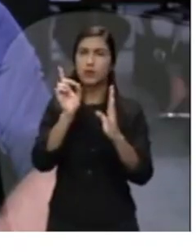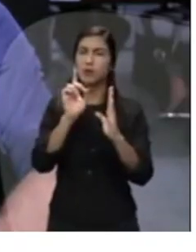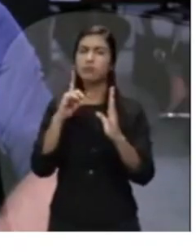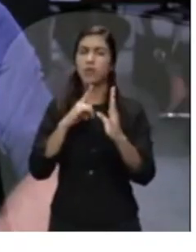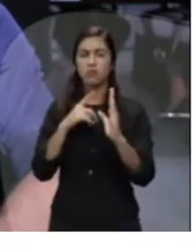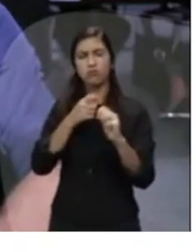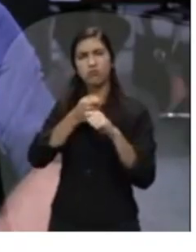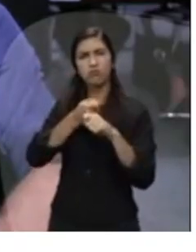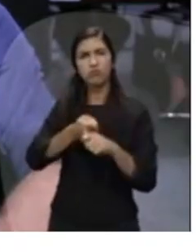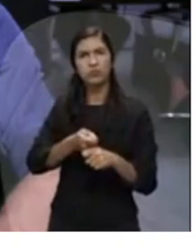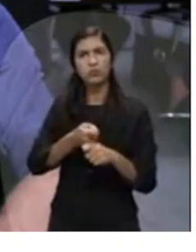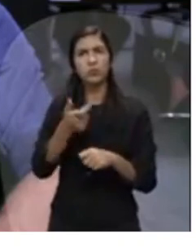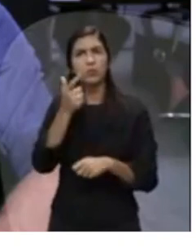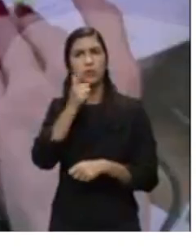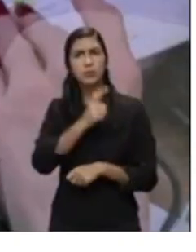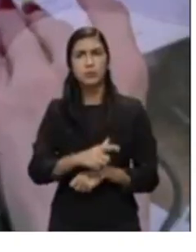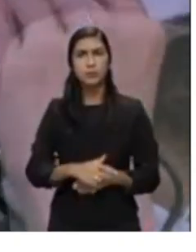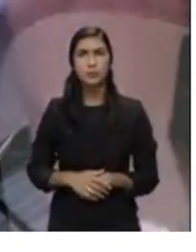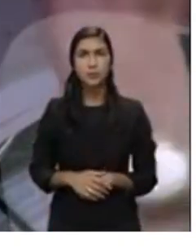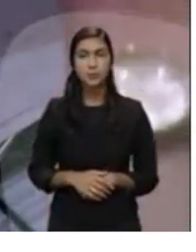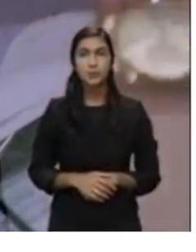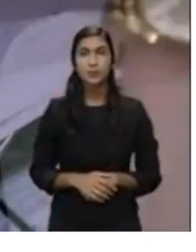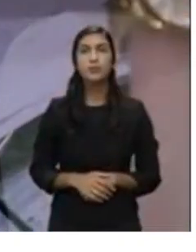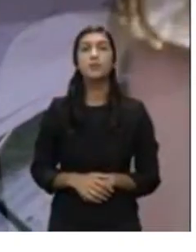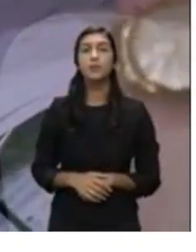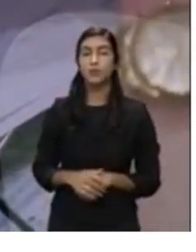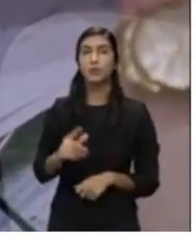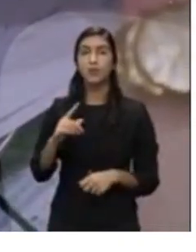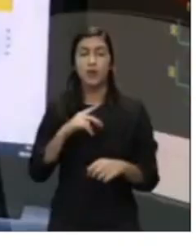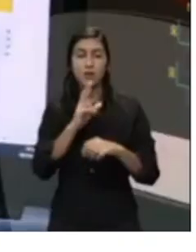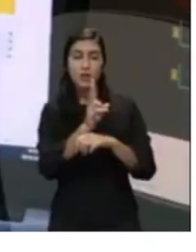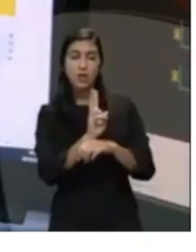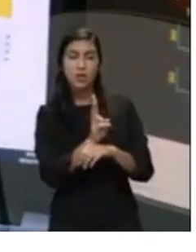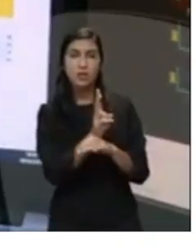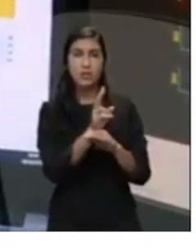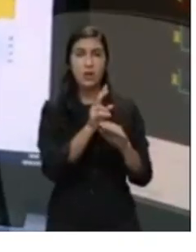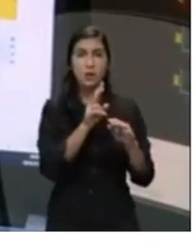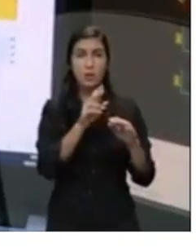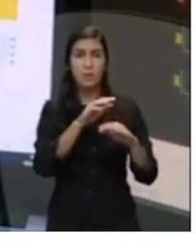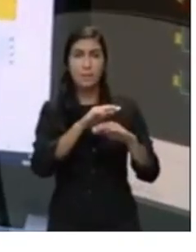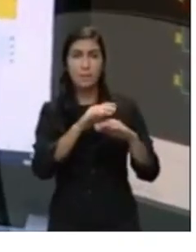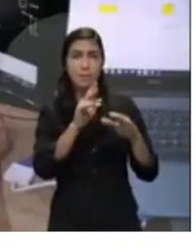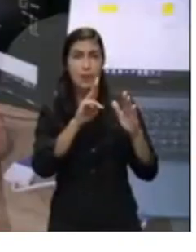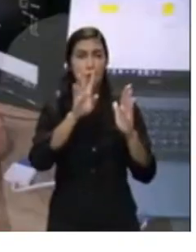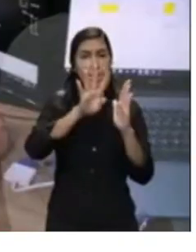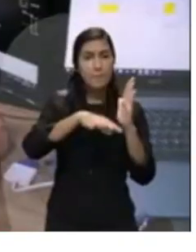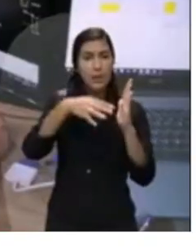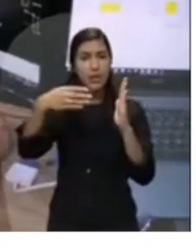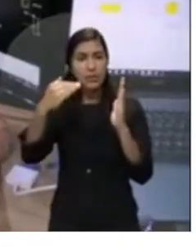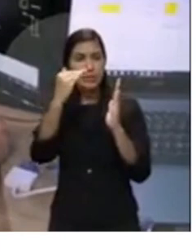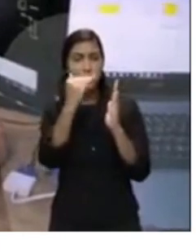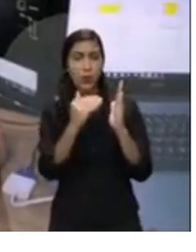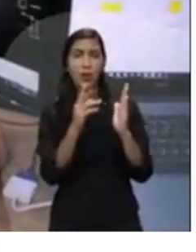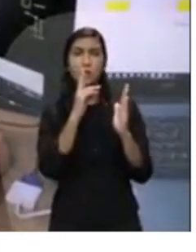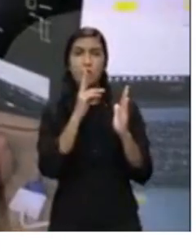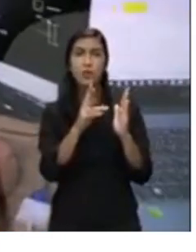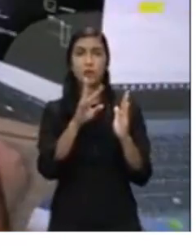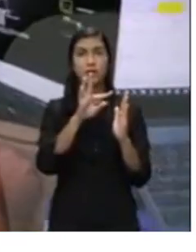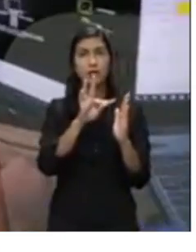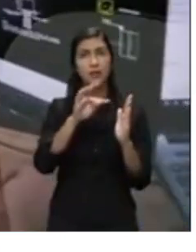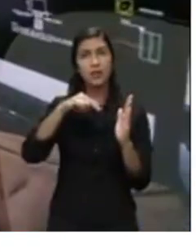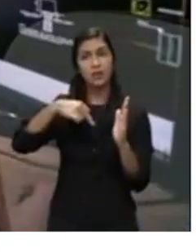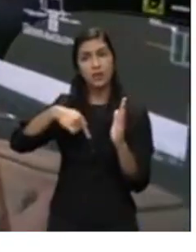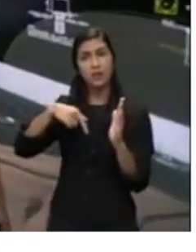estrutura vai ser concebida. Verificações manuais e com planilhas para checar resultados obtidos por meio do